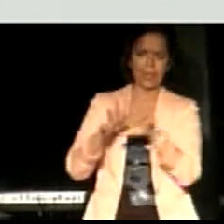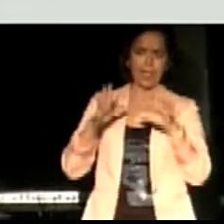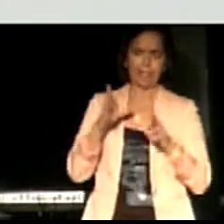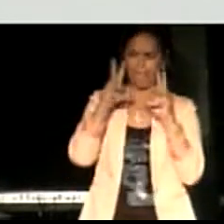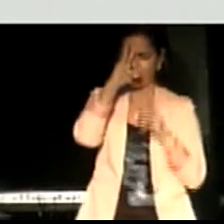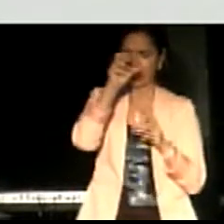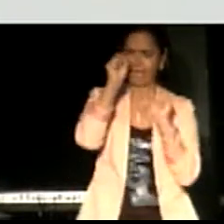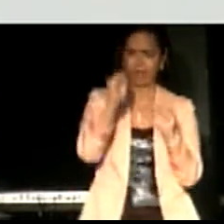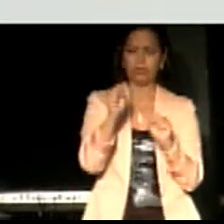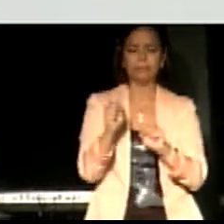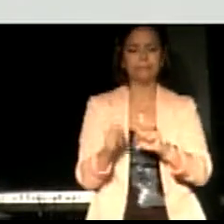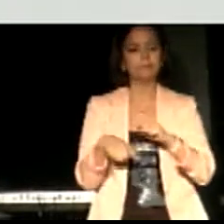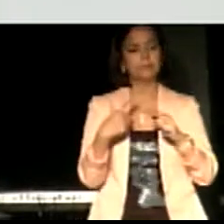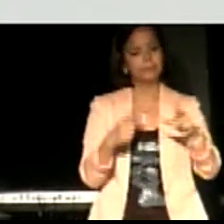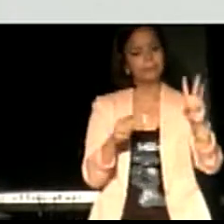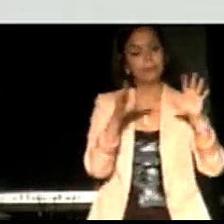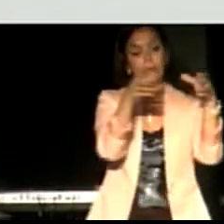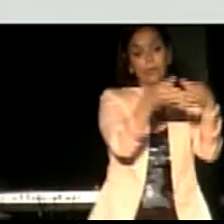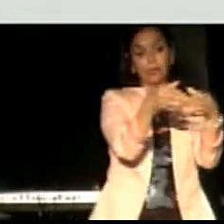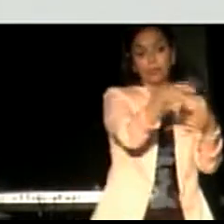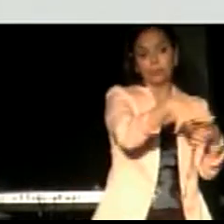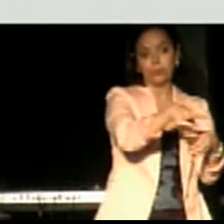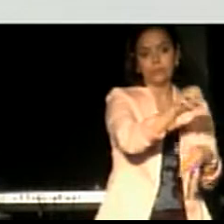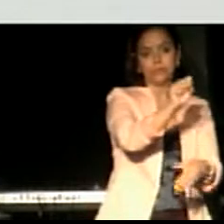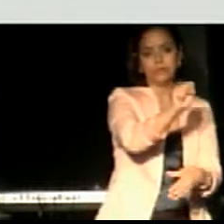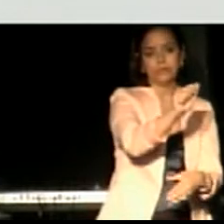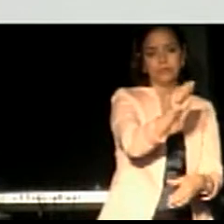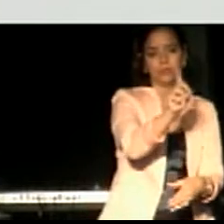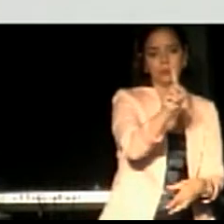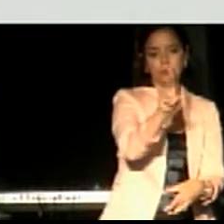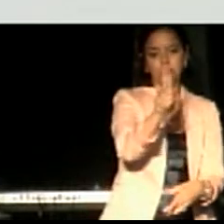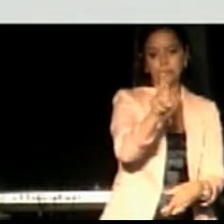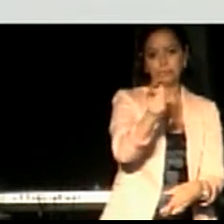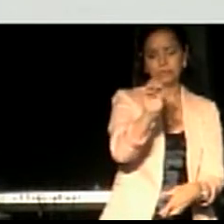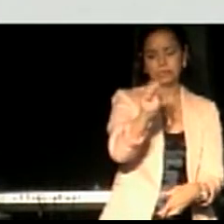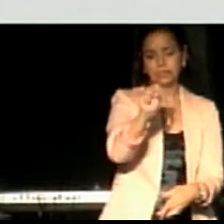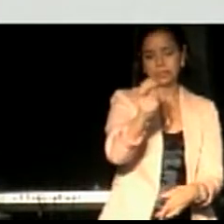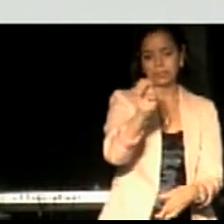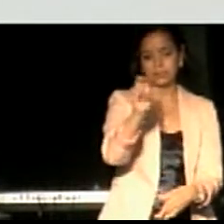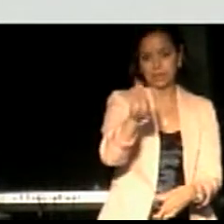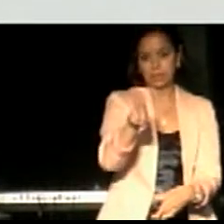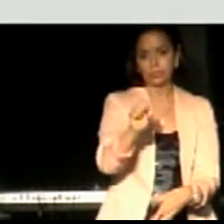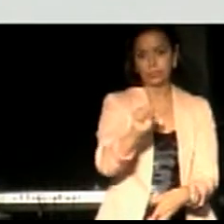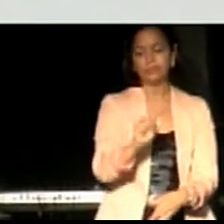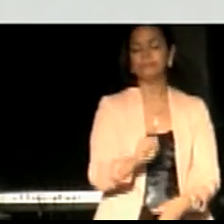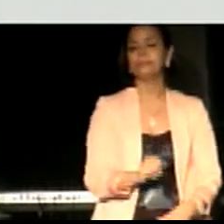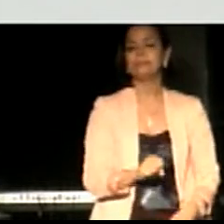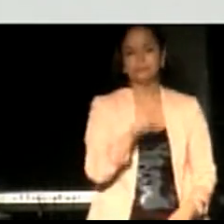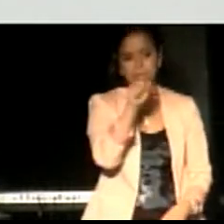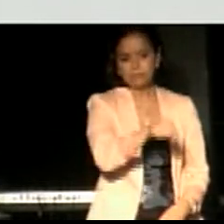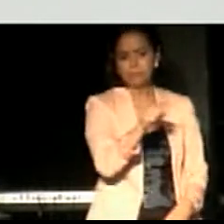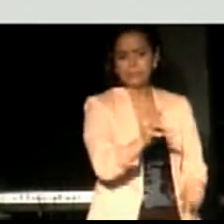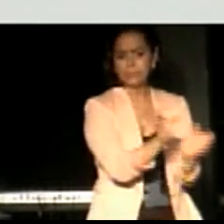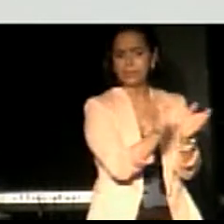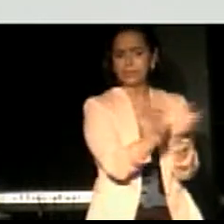aparece, o dos saduceus, que eram liberais, queriam um Messias materialista que lhes